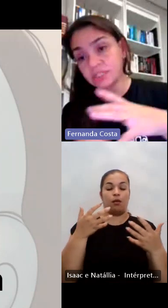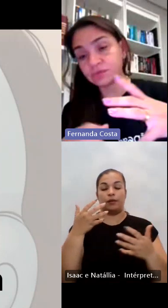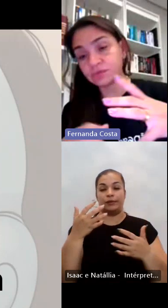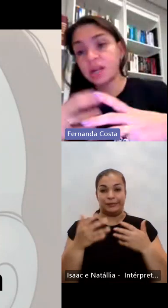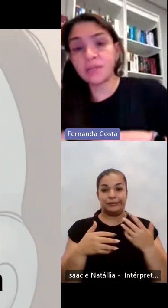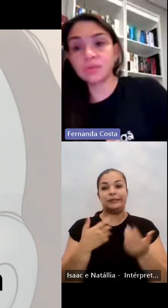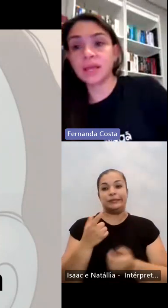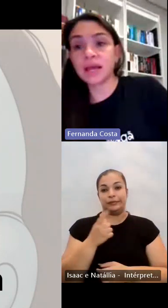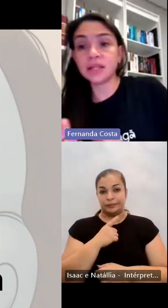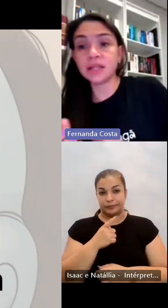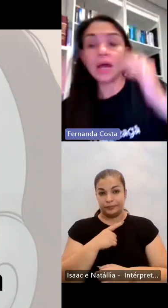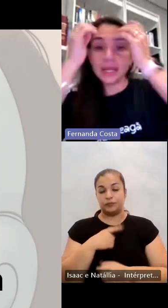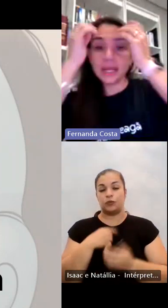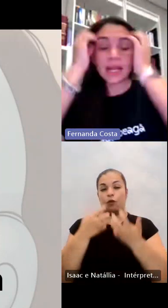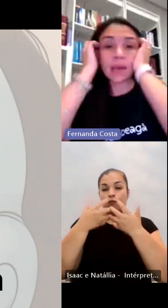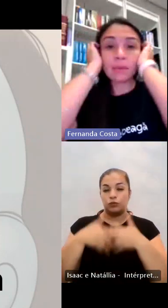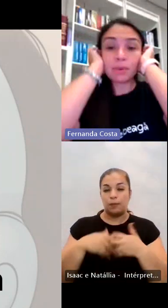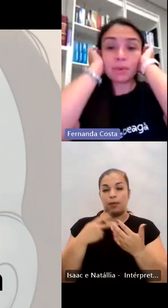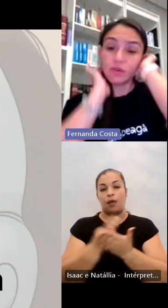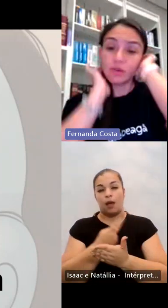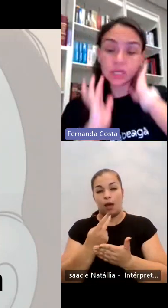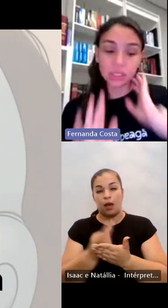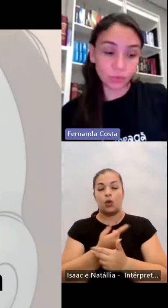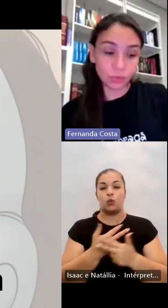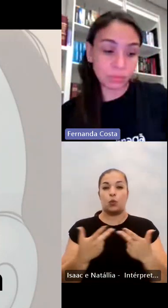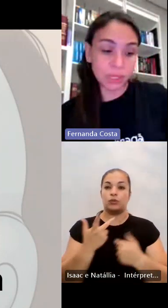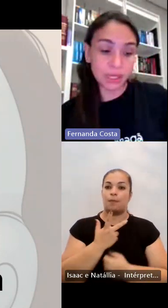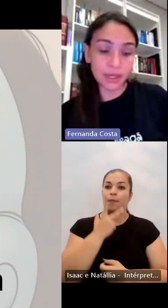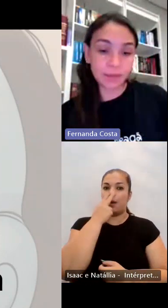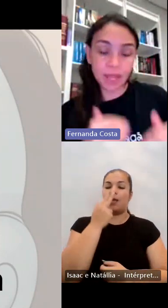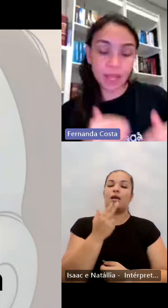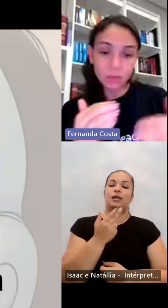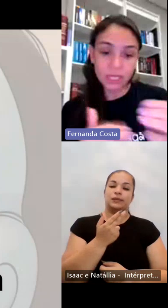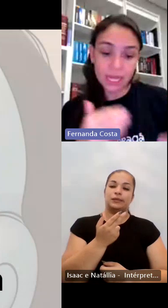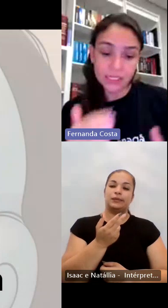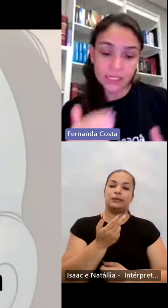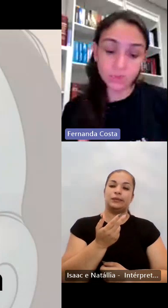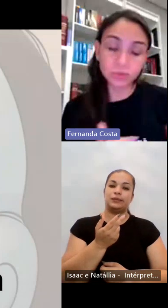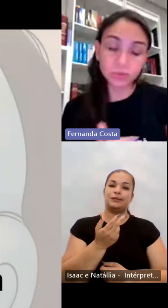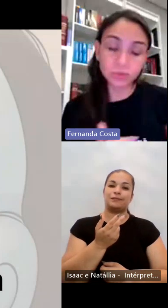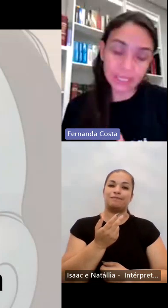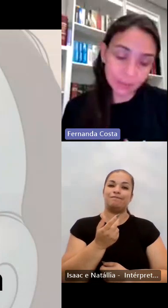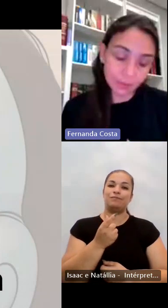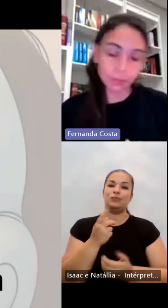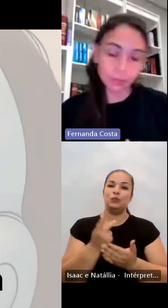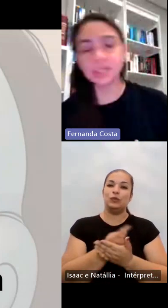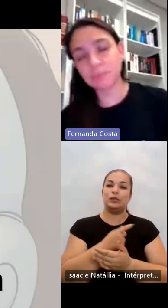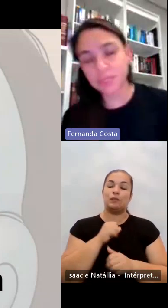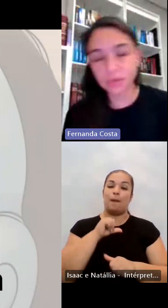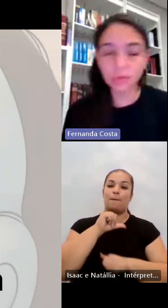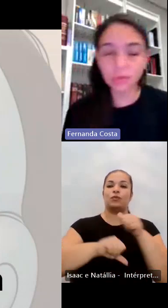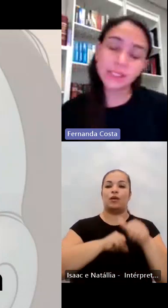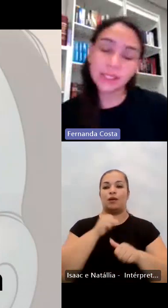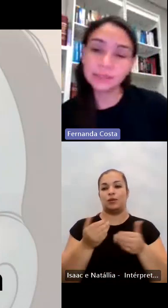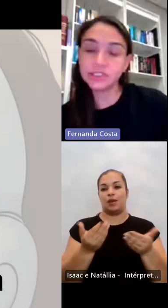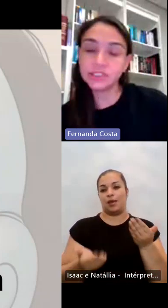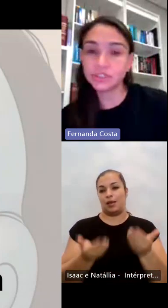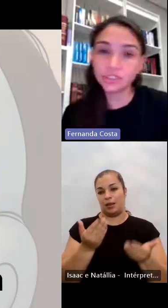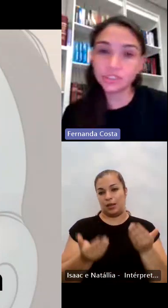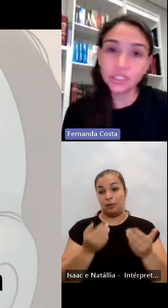disfunção, esse funcionamento errado, ele acaba provocando uma alteração no equilíbrio. Por isso que a pessoa que